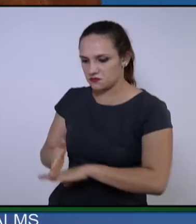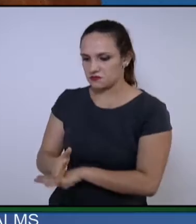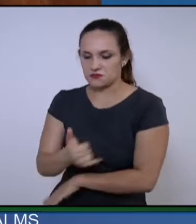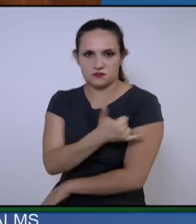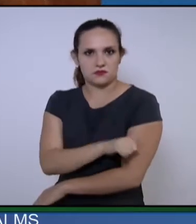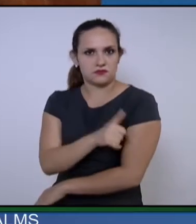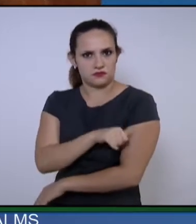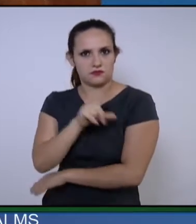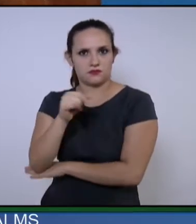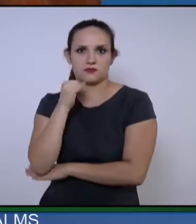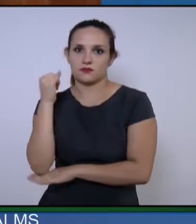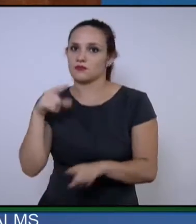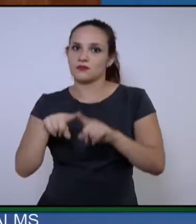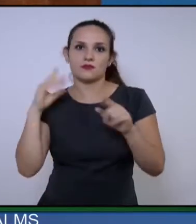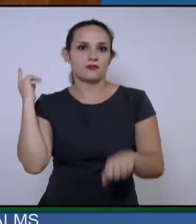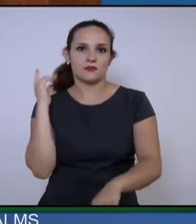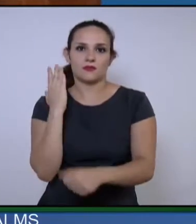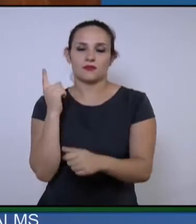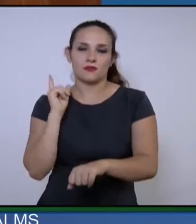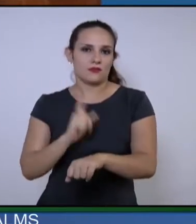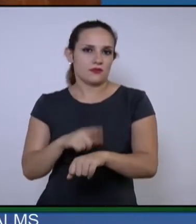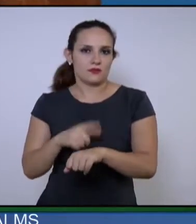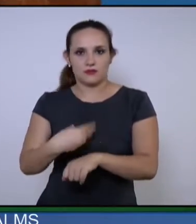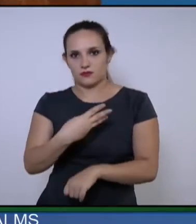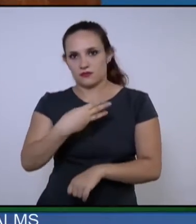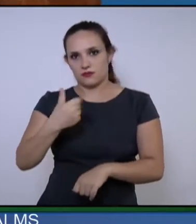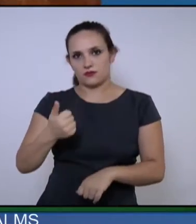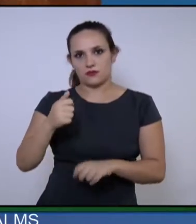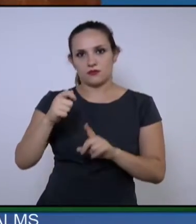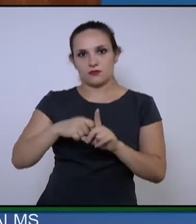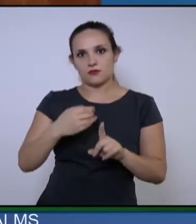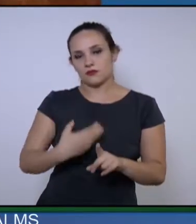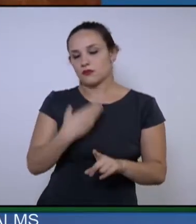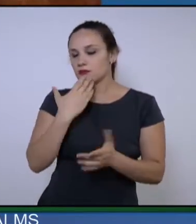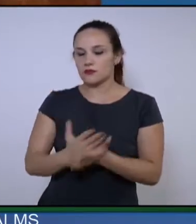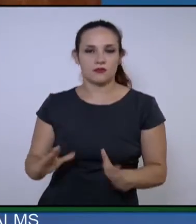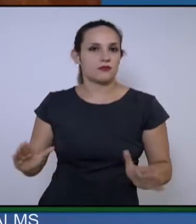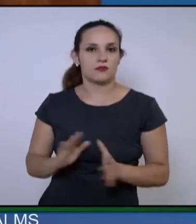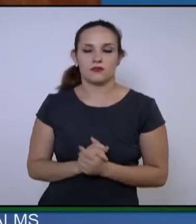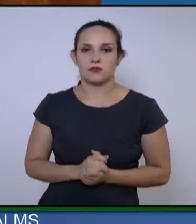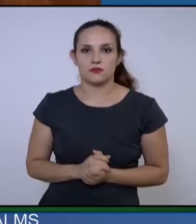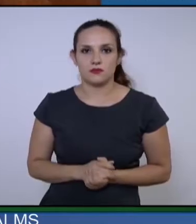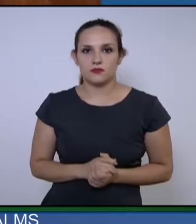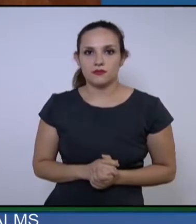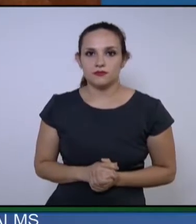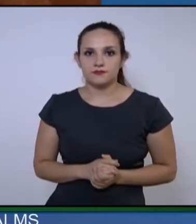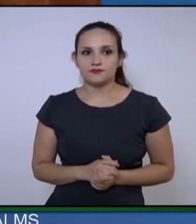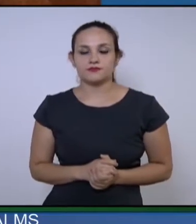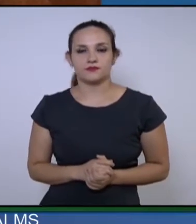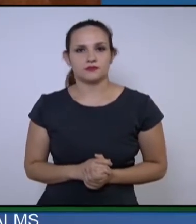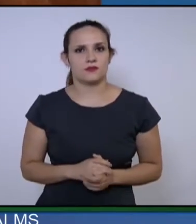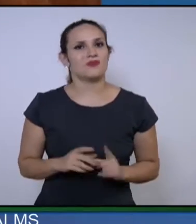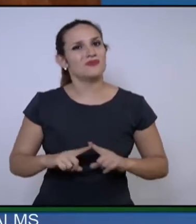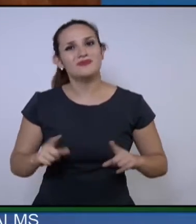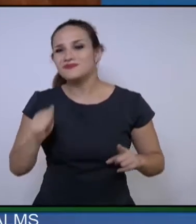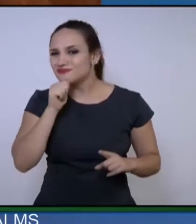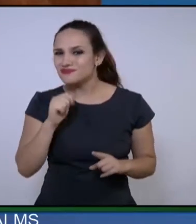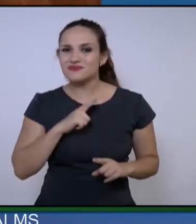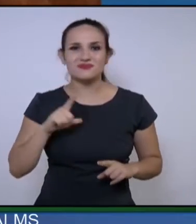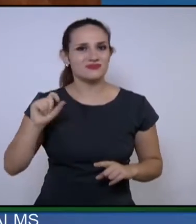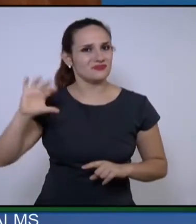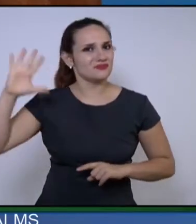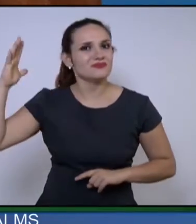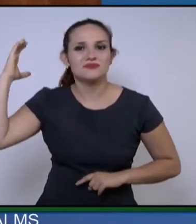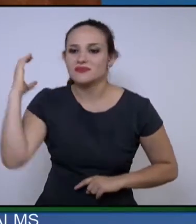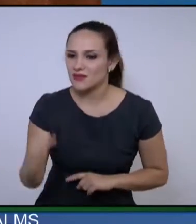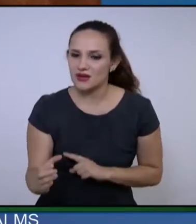Penal permanece igual. As causas que provocam o crime, as raízes do crime permanecem igual, porque elas provêm